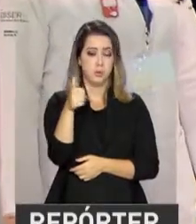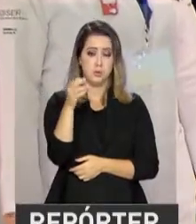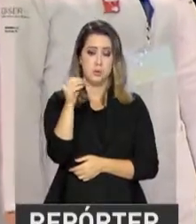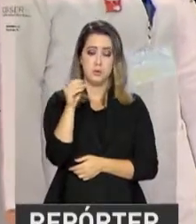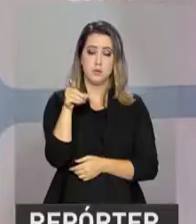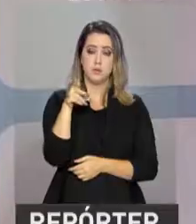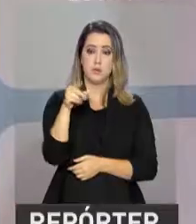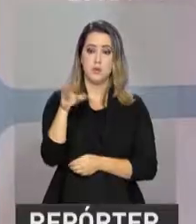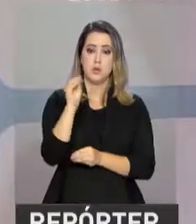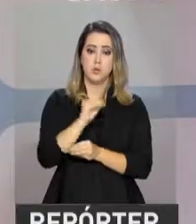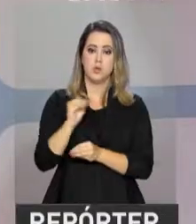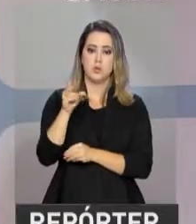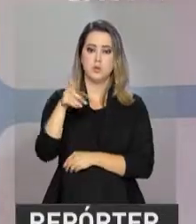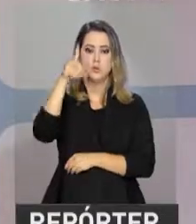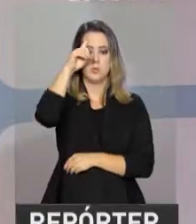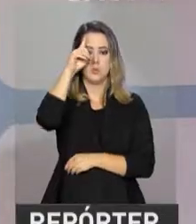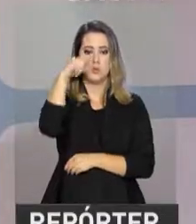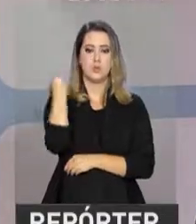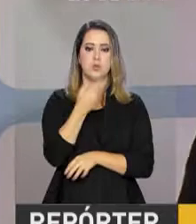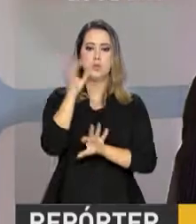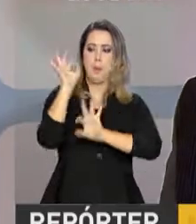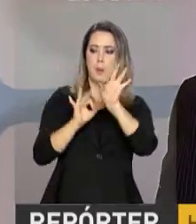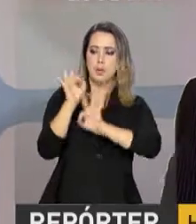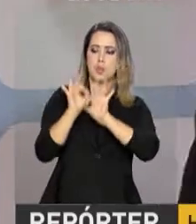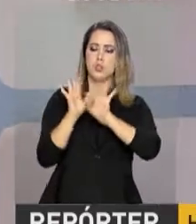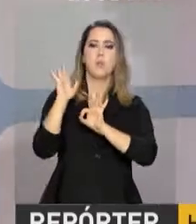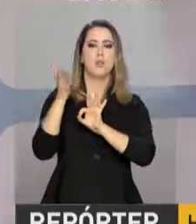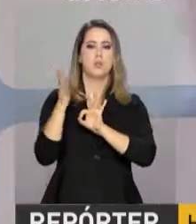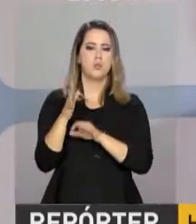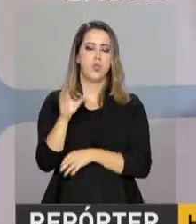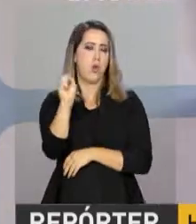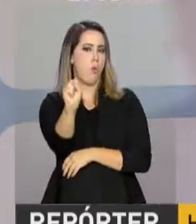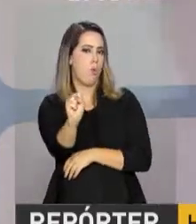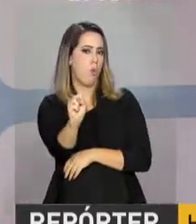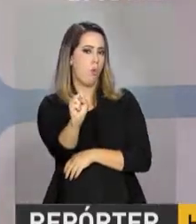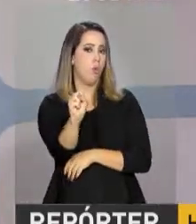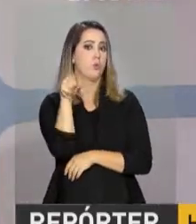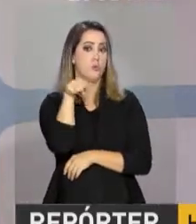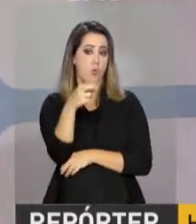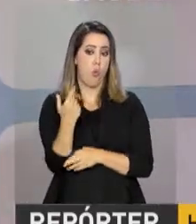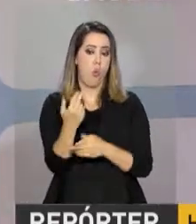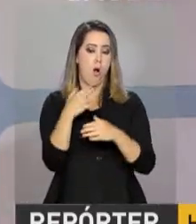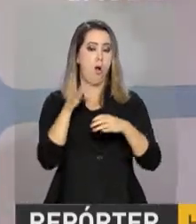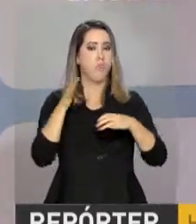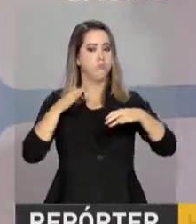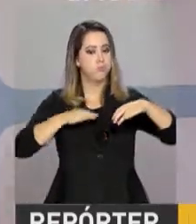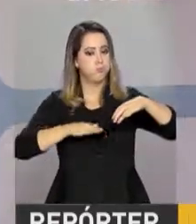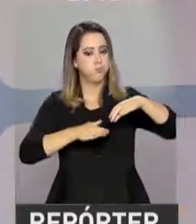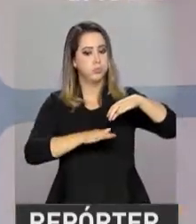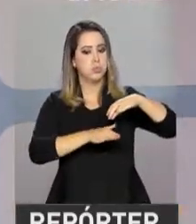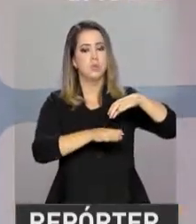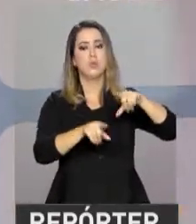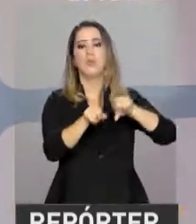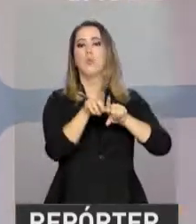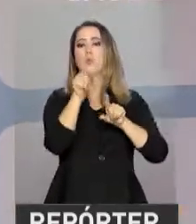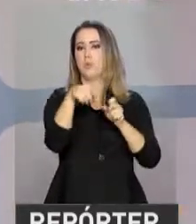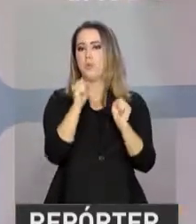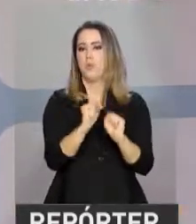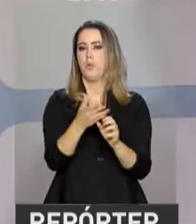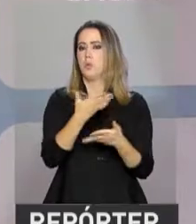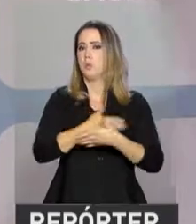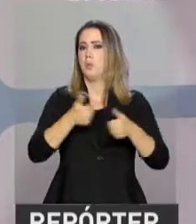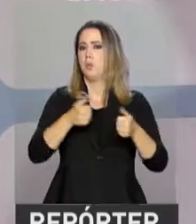atendimentos por dia. Já temos um planejamento, esperamos ter em alguns anos 8 aparelhos funcionando, o que dará autossuficiência para a rede pública de